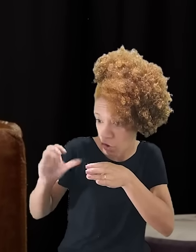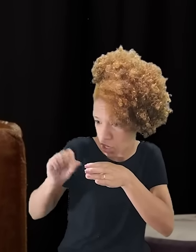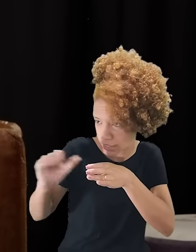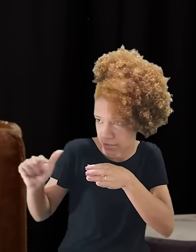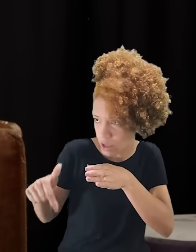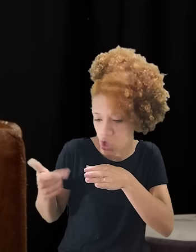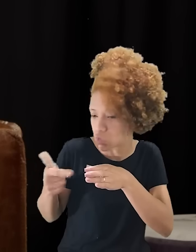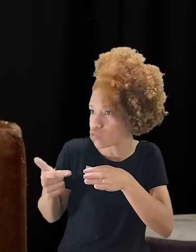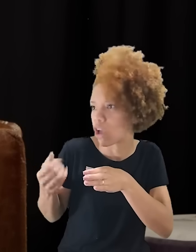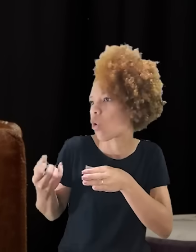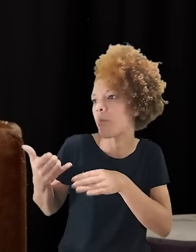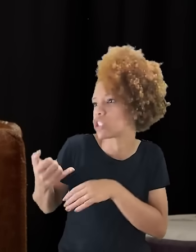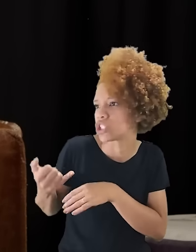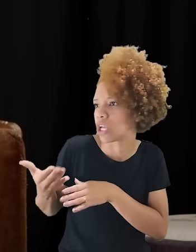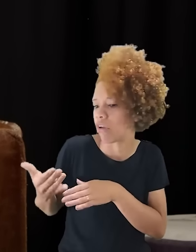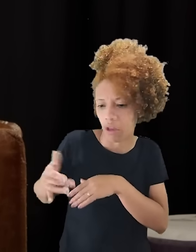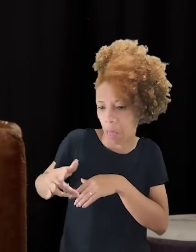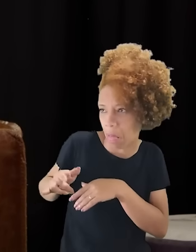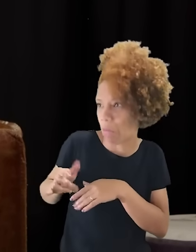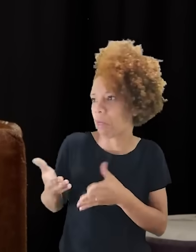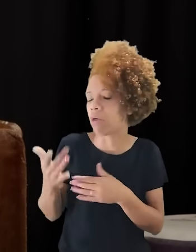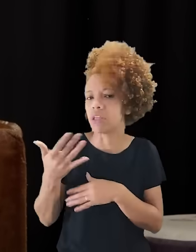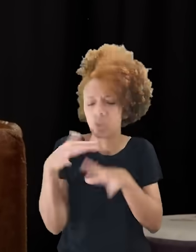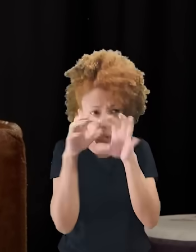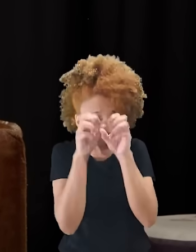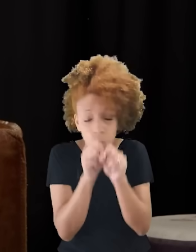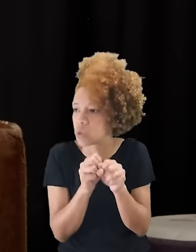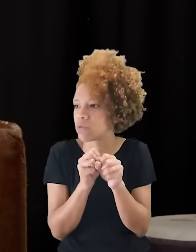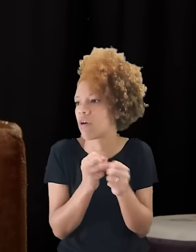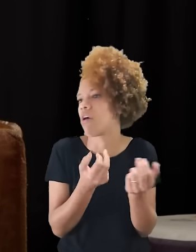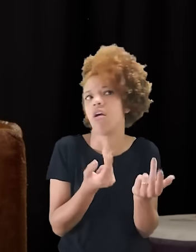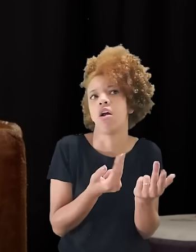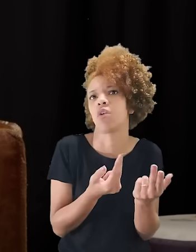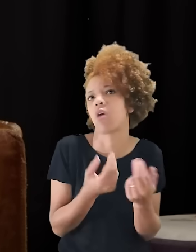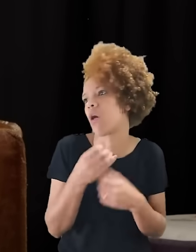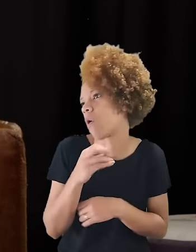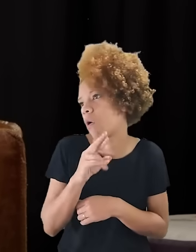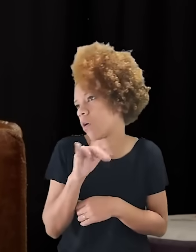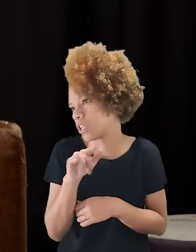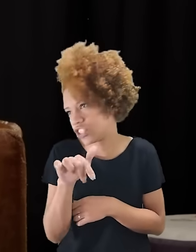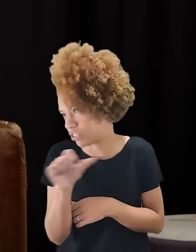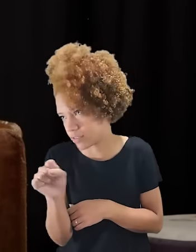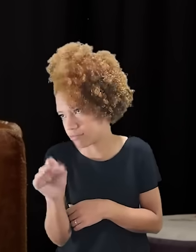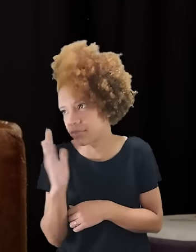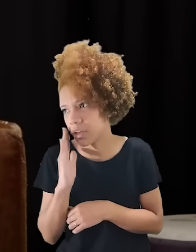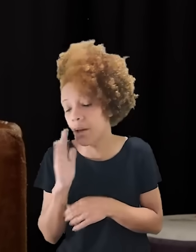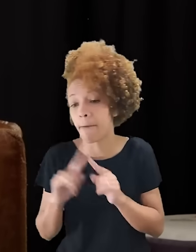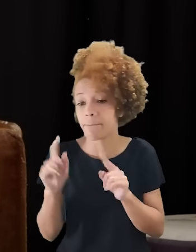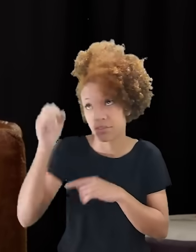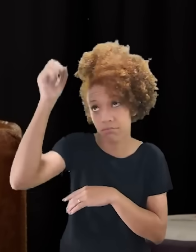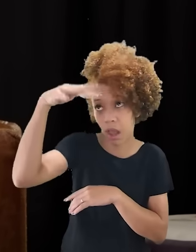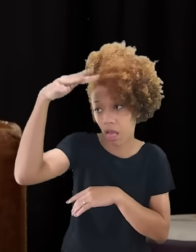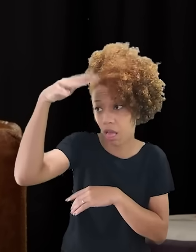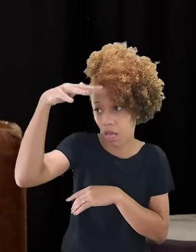fossa no chão não tinha como fazer xixi tipo assim e era tudo escuro e era igual oranges den Black visavis mas que eles